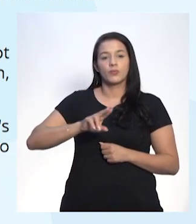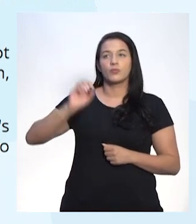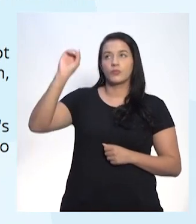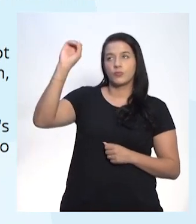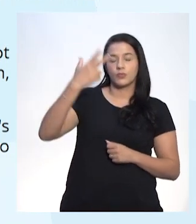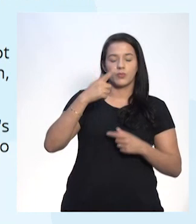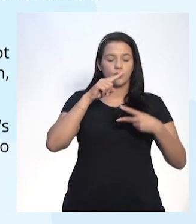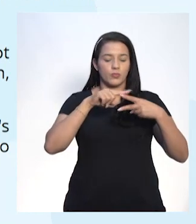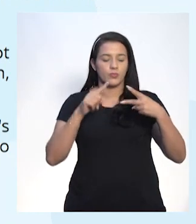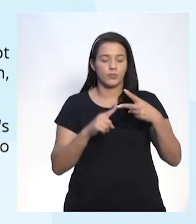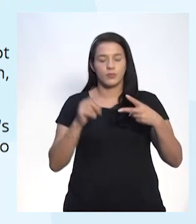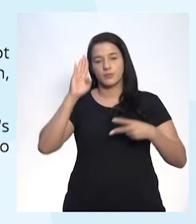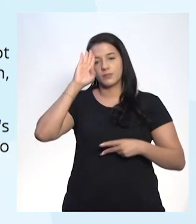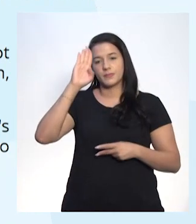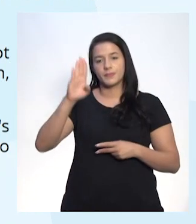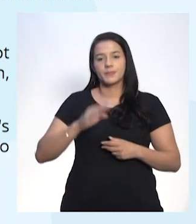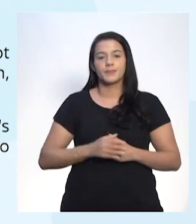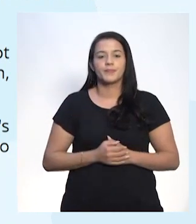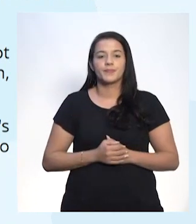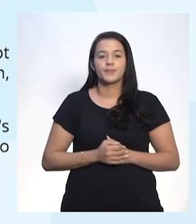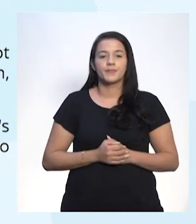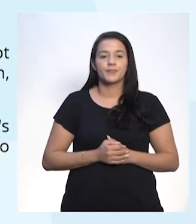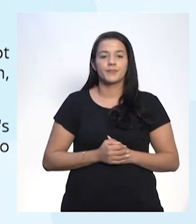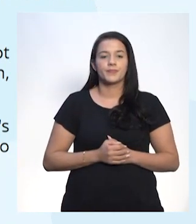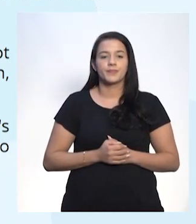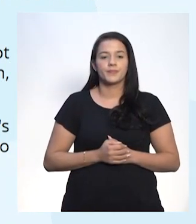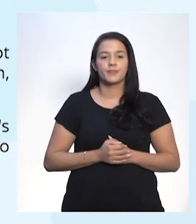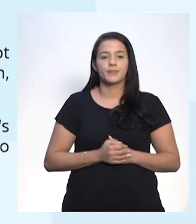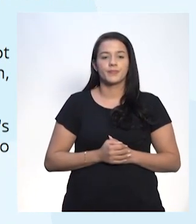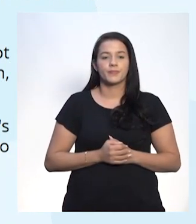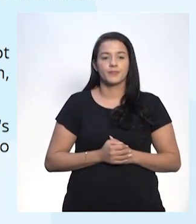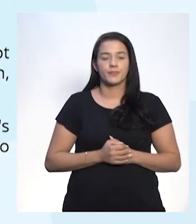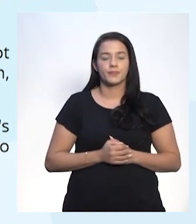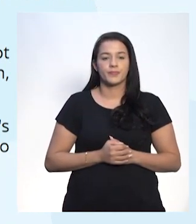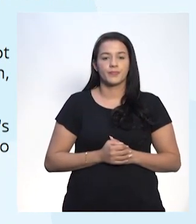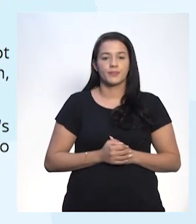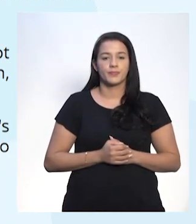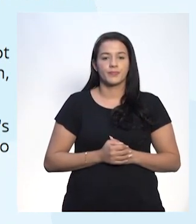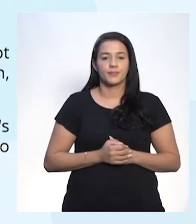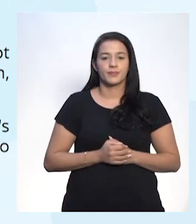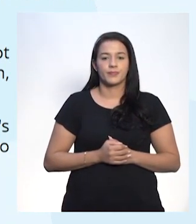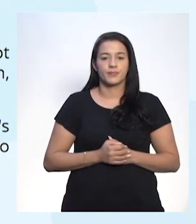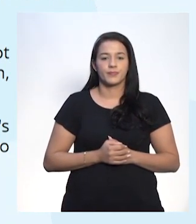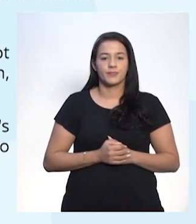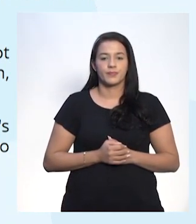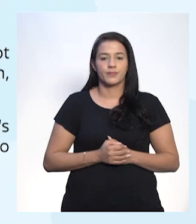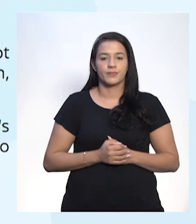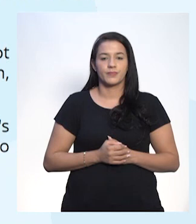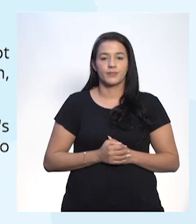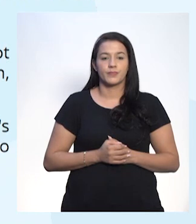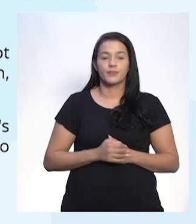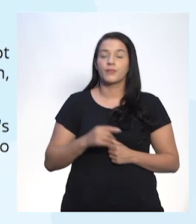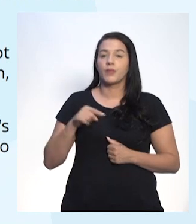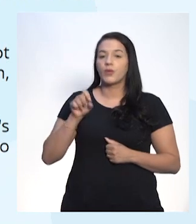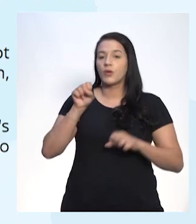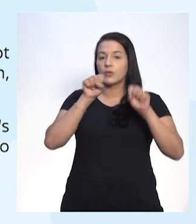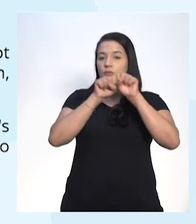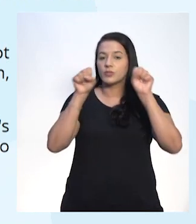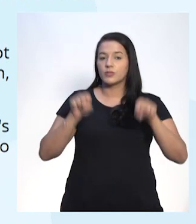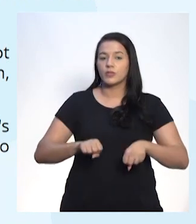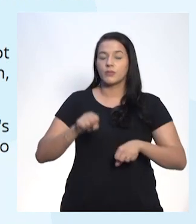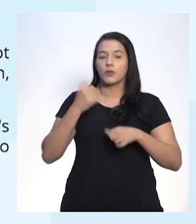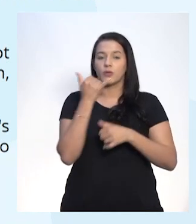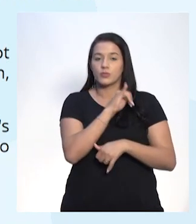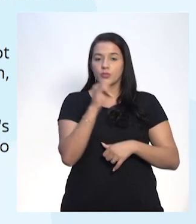2 benefícios principais. Solar energy systems do not produce air pollutants or carbon dioxide. Os sistemas de